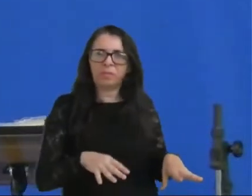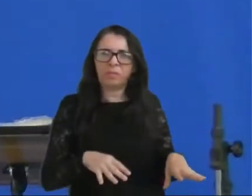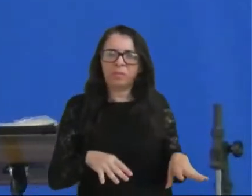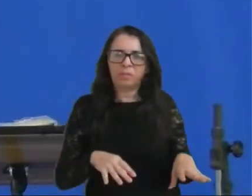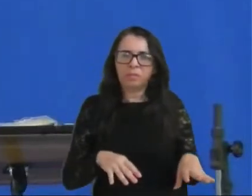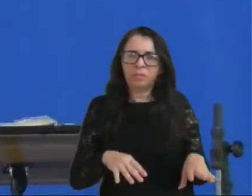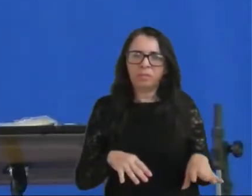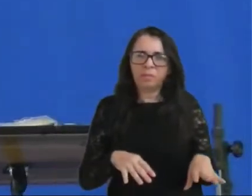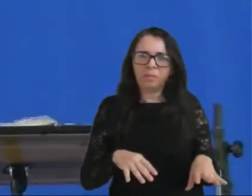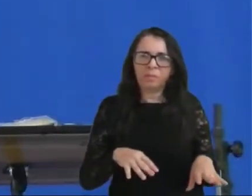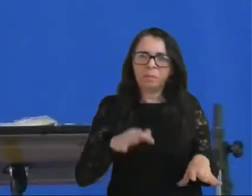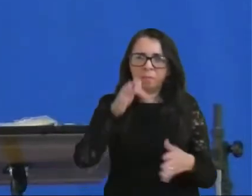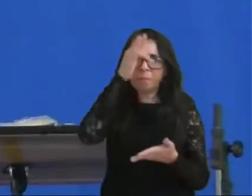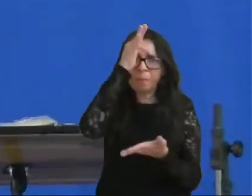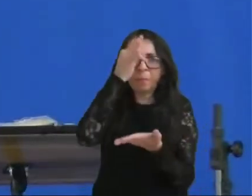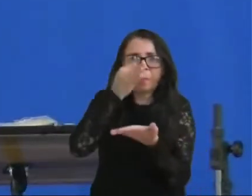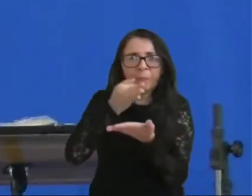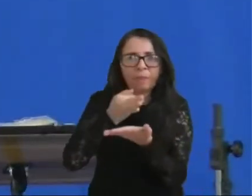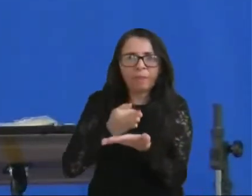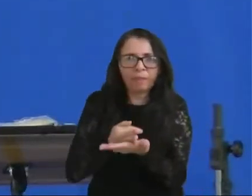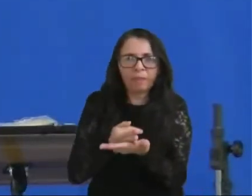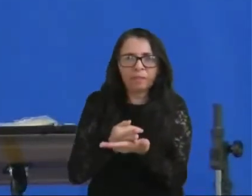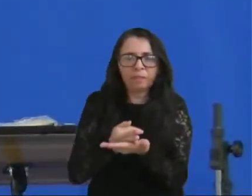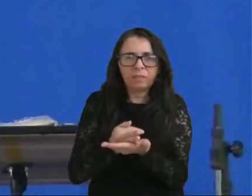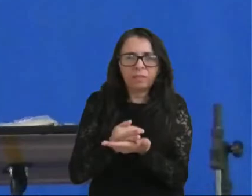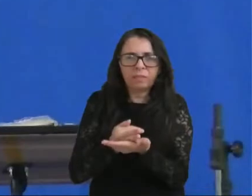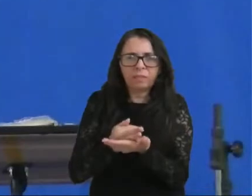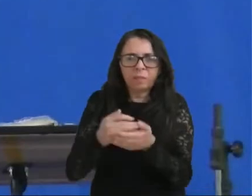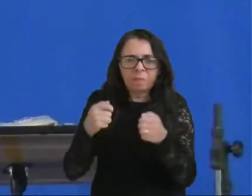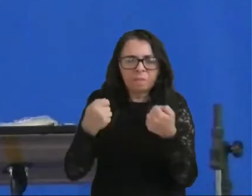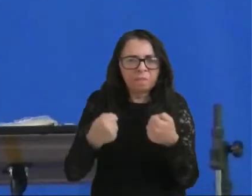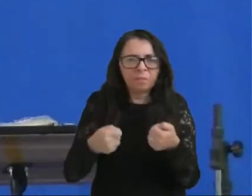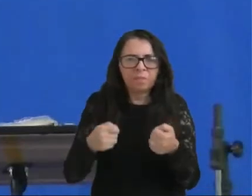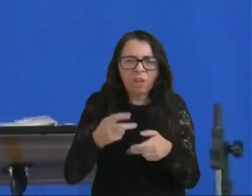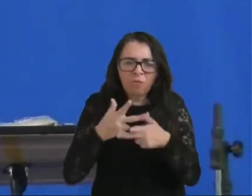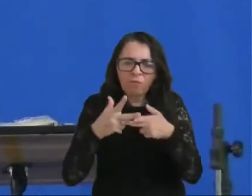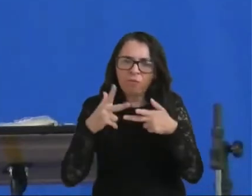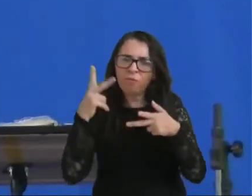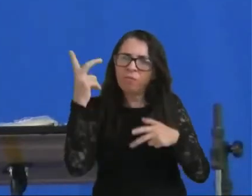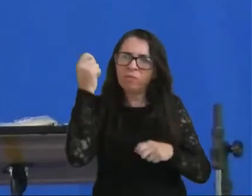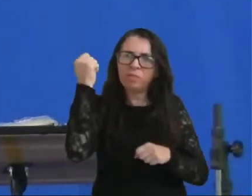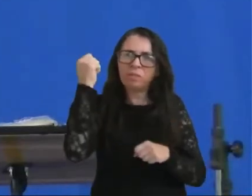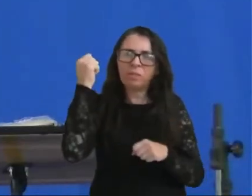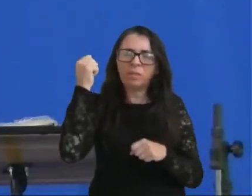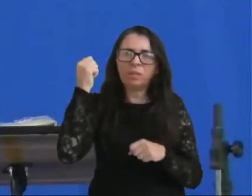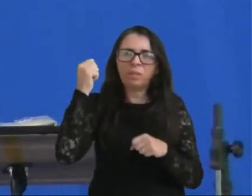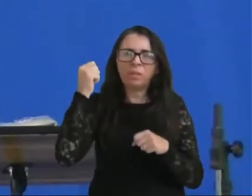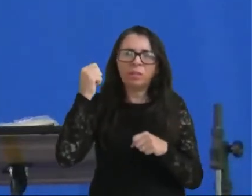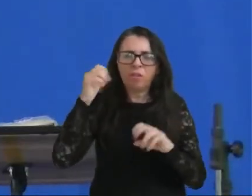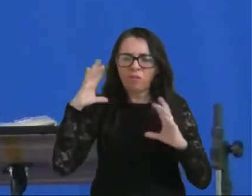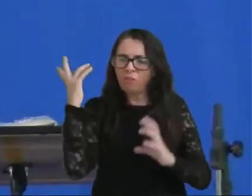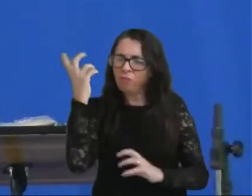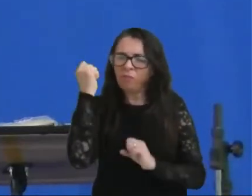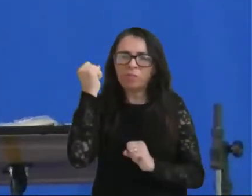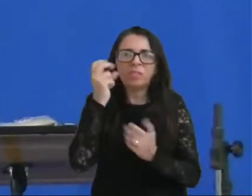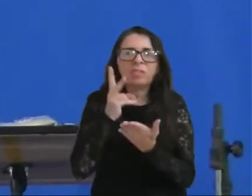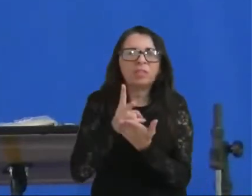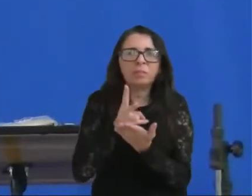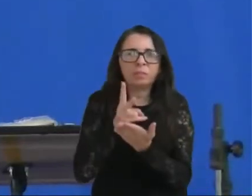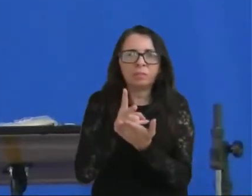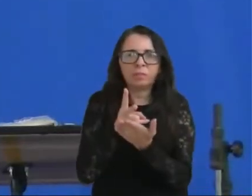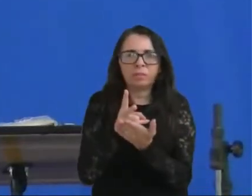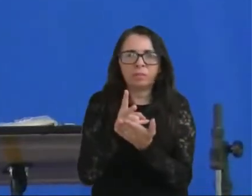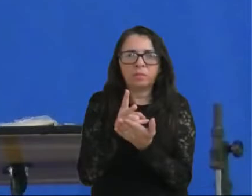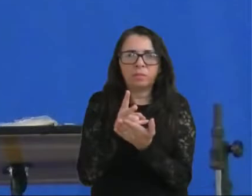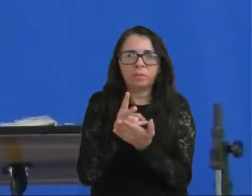não consegue sofrer o mínimo em nome de Jesus Cristo. Já começa a mudar de caminho. A igreja de